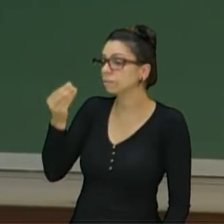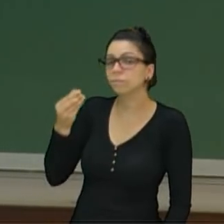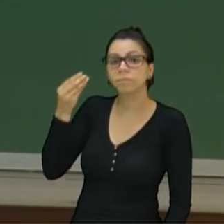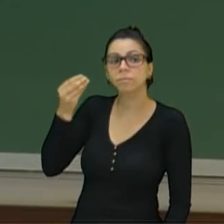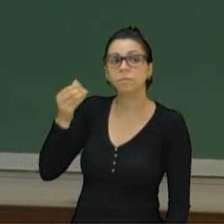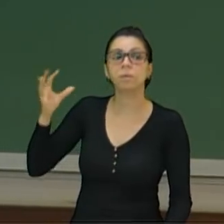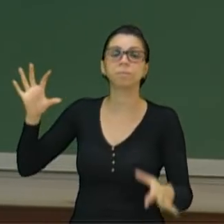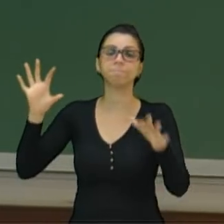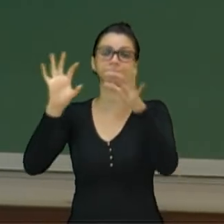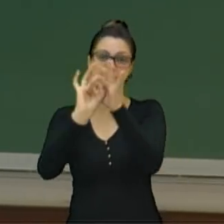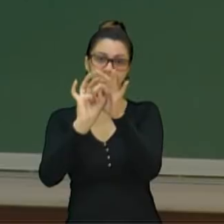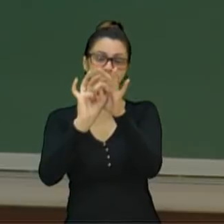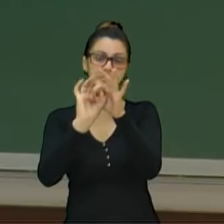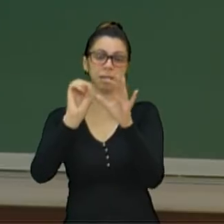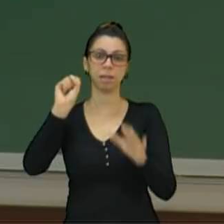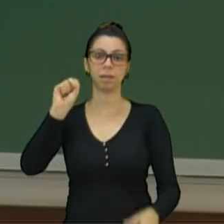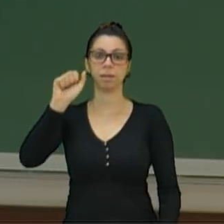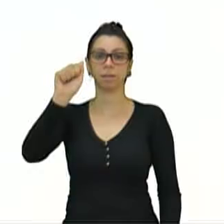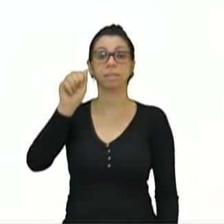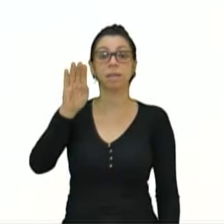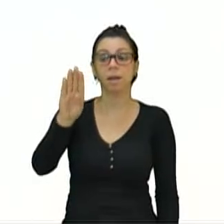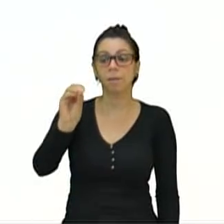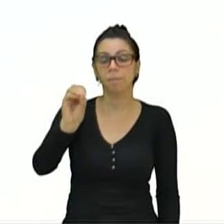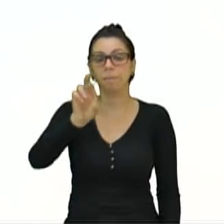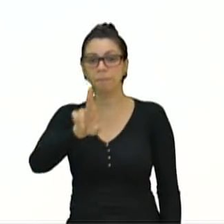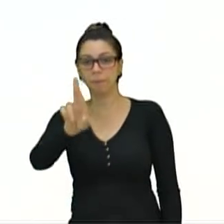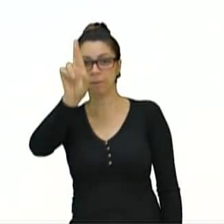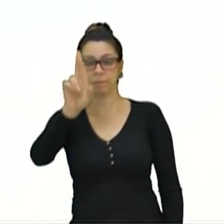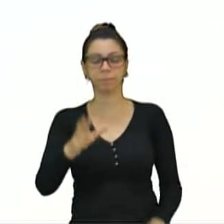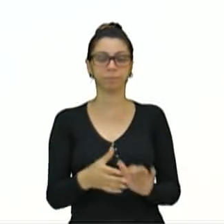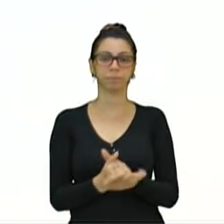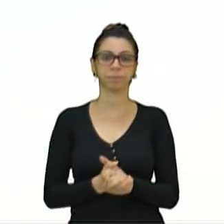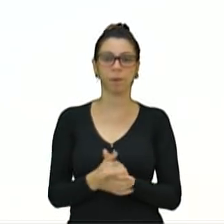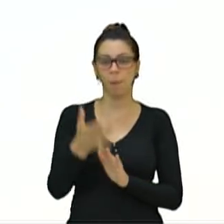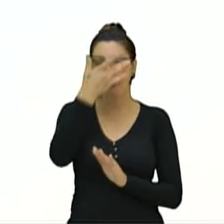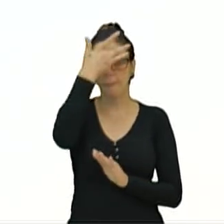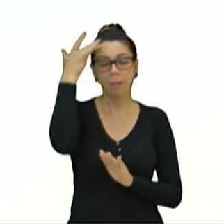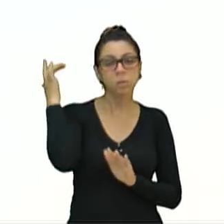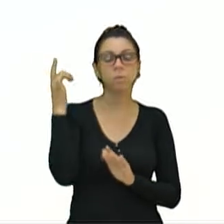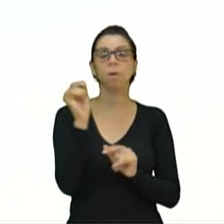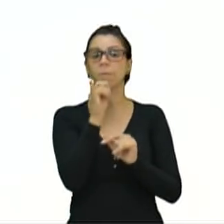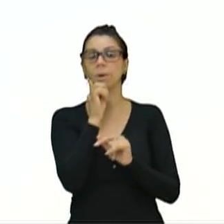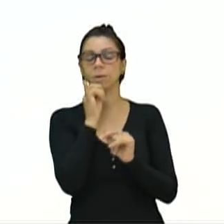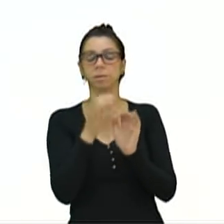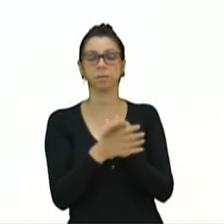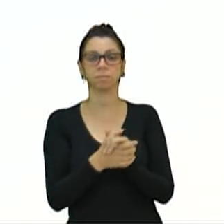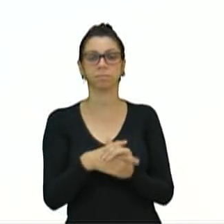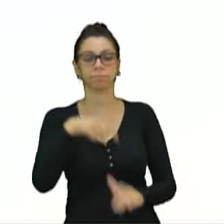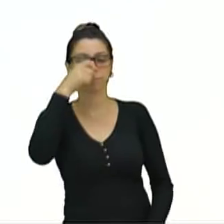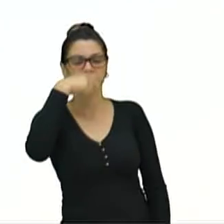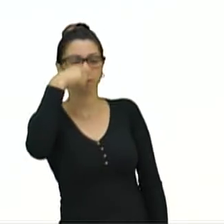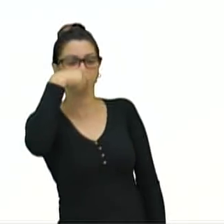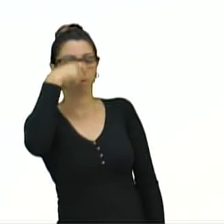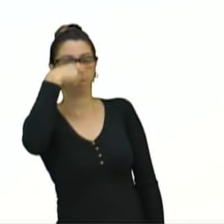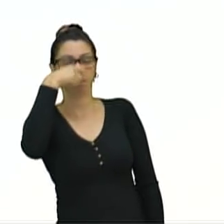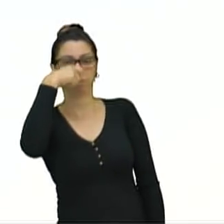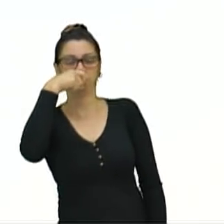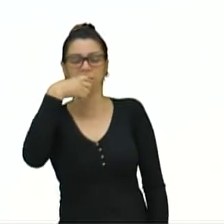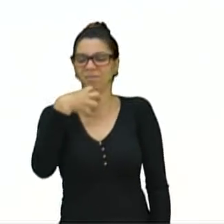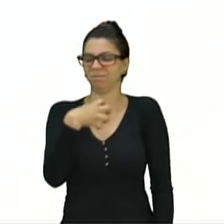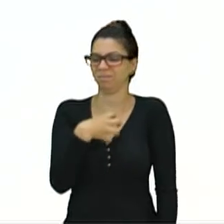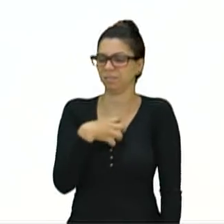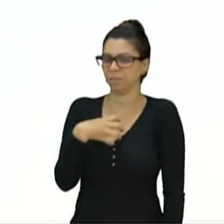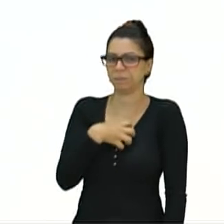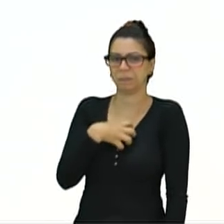sabor. Vamos para o segundo quiz? Quando um indivíduo está resfriado, ele, letra A, não sente bem nem